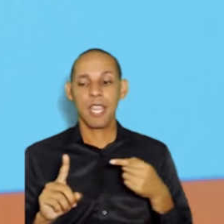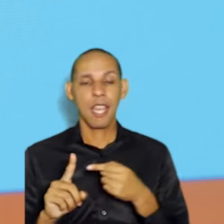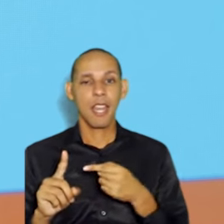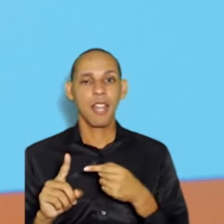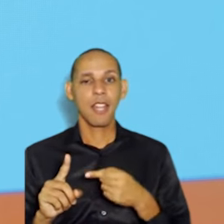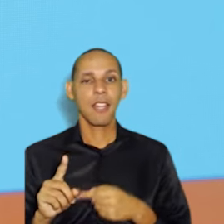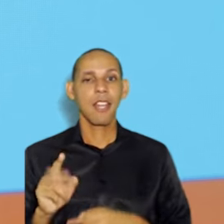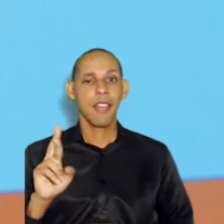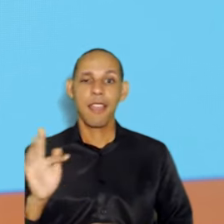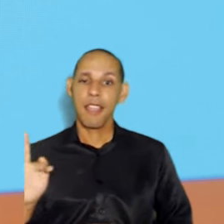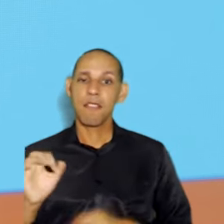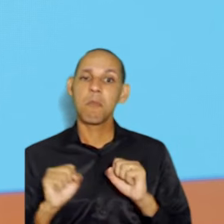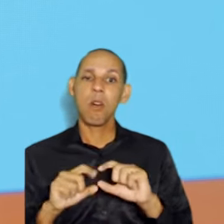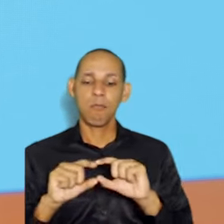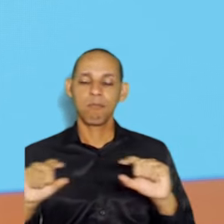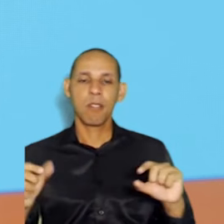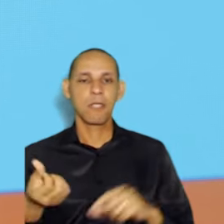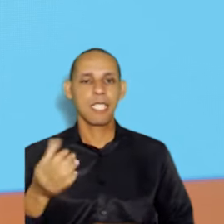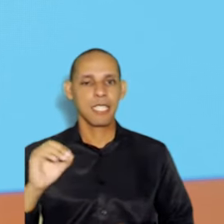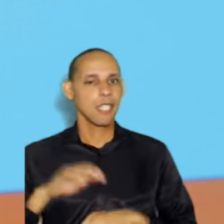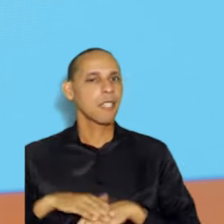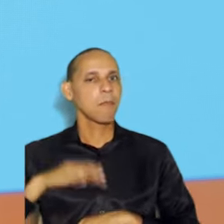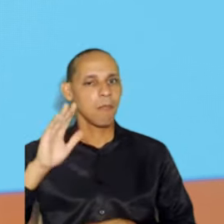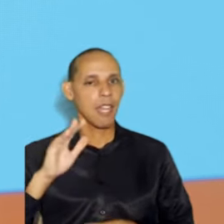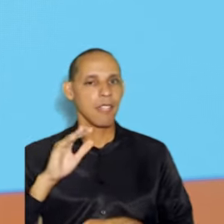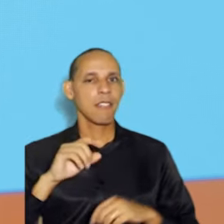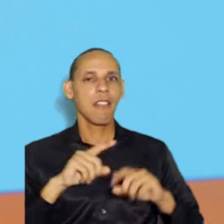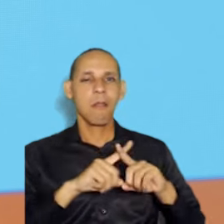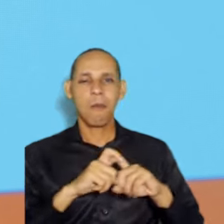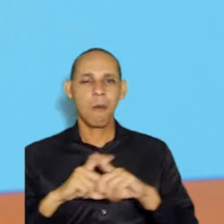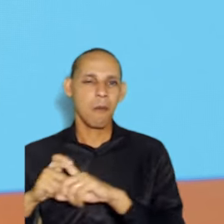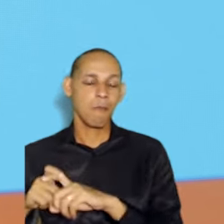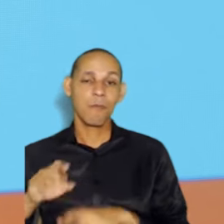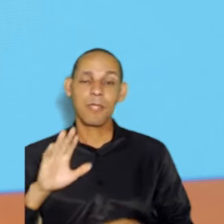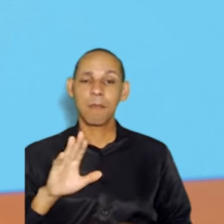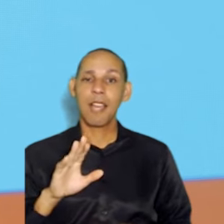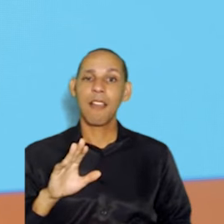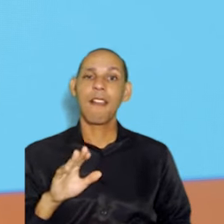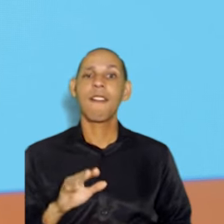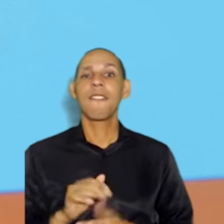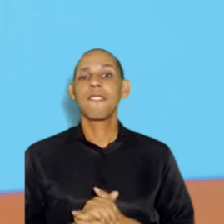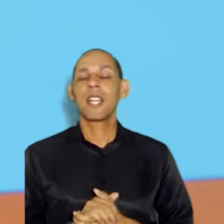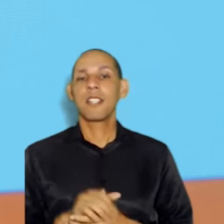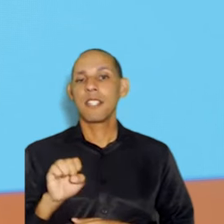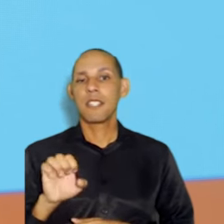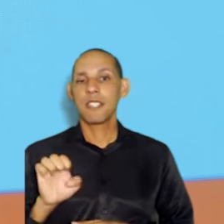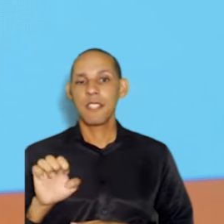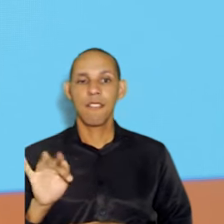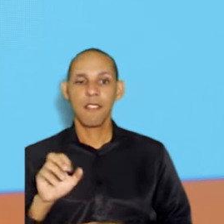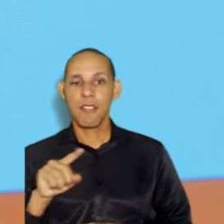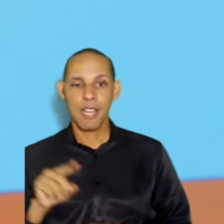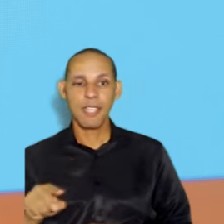o campo aqui pode ter mais de 60 caracteres para a Fazenda Estadual o nome da da empresa no